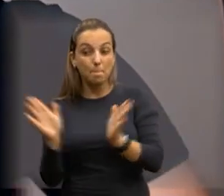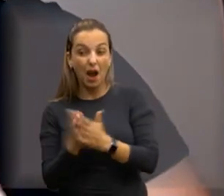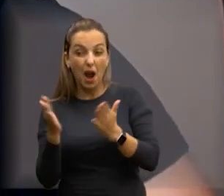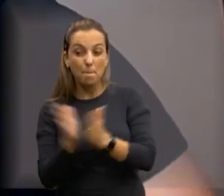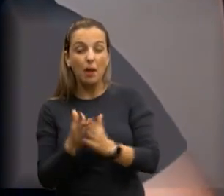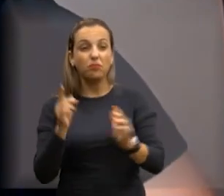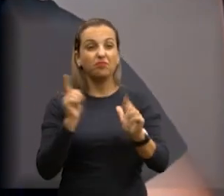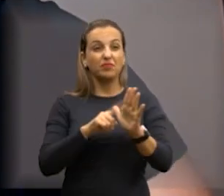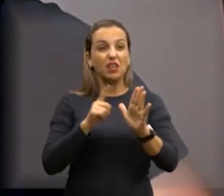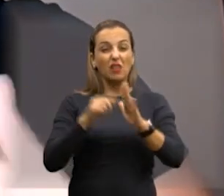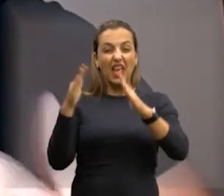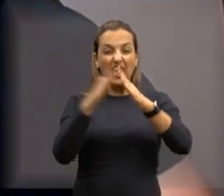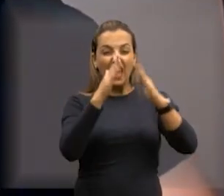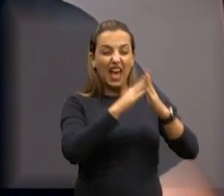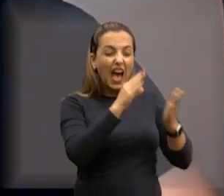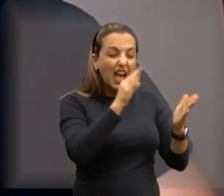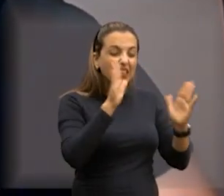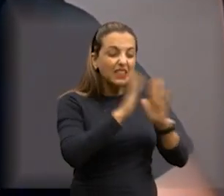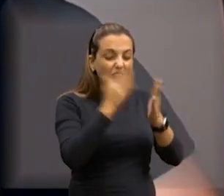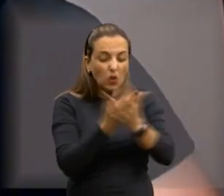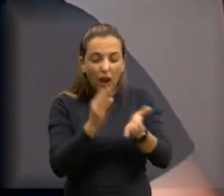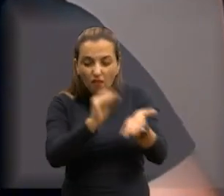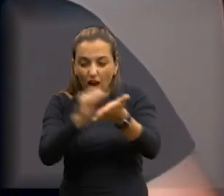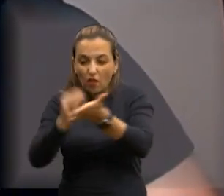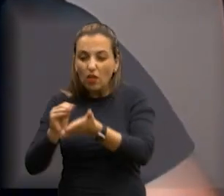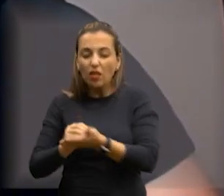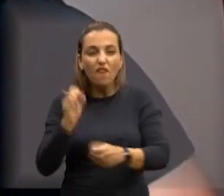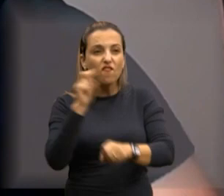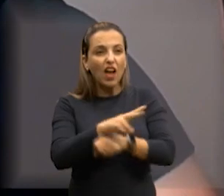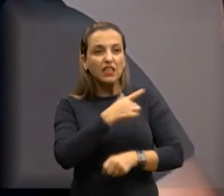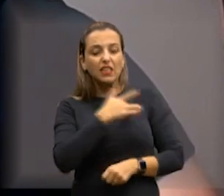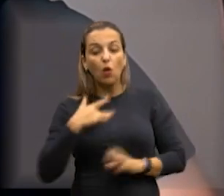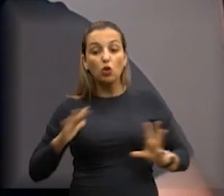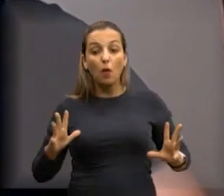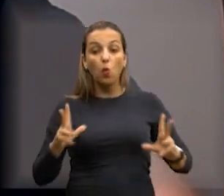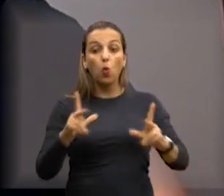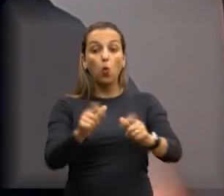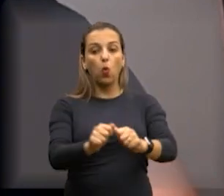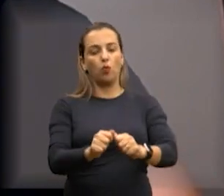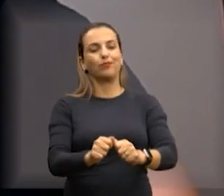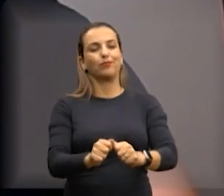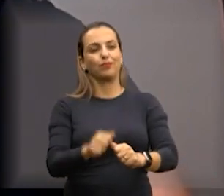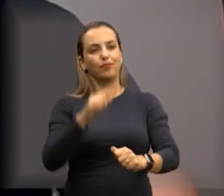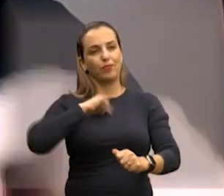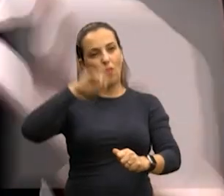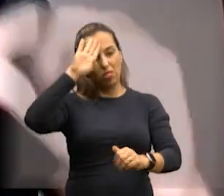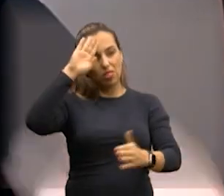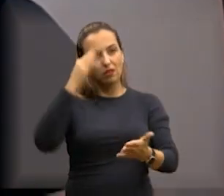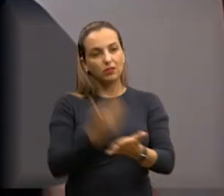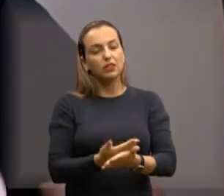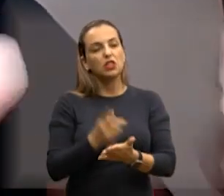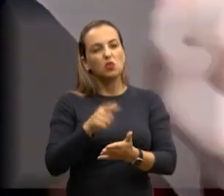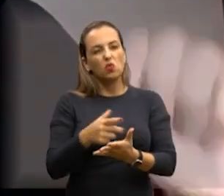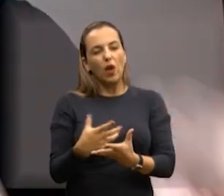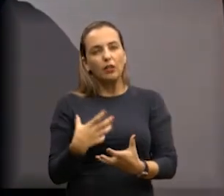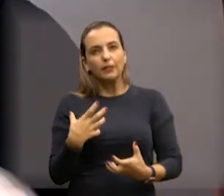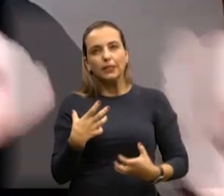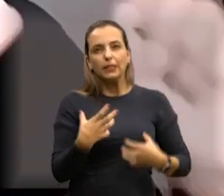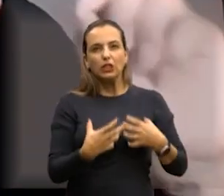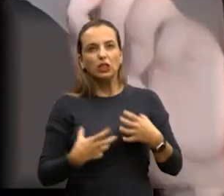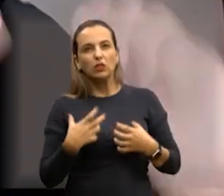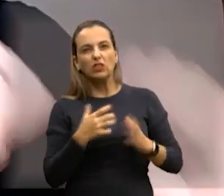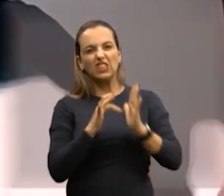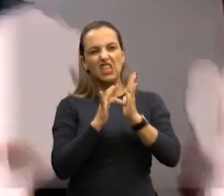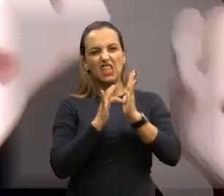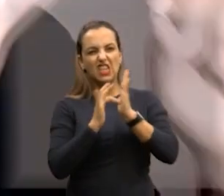a falta de escola, de habitação e de vagas na saúde para todas as pessoas. Eu acredito que o que tem mais incomodado o